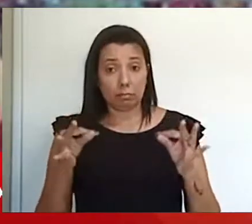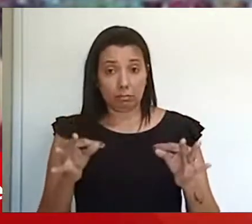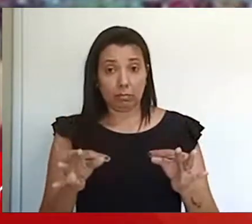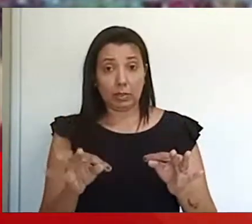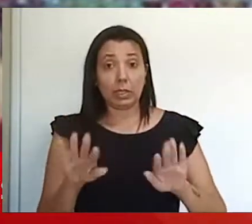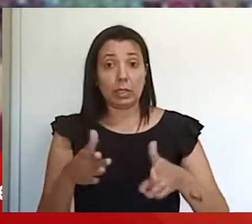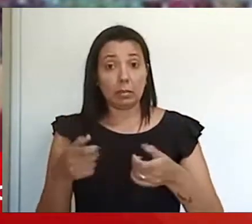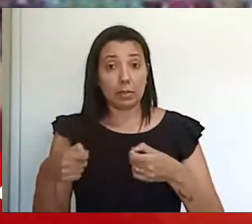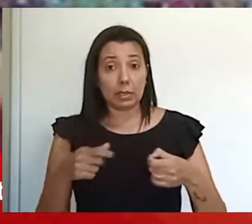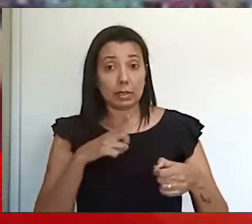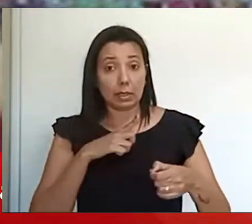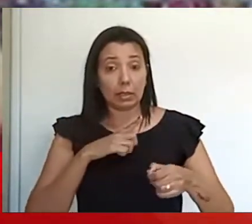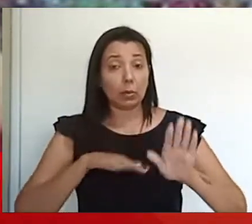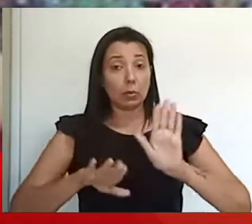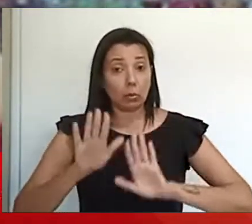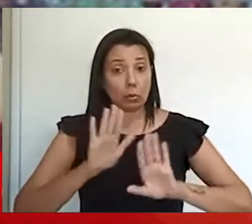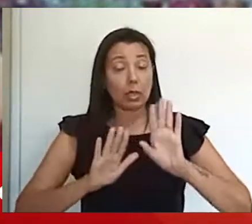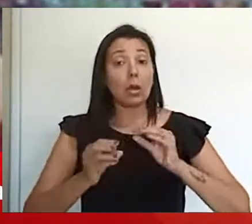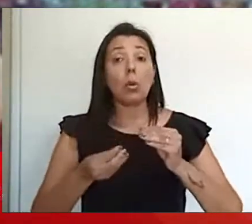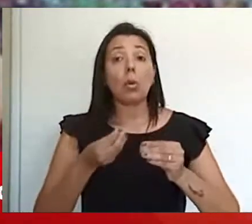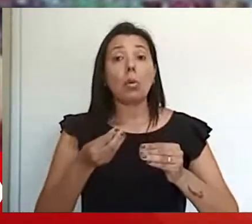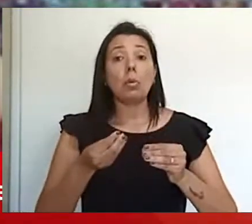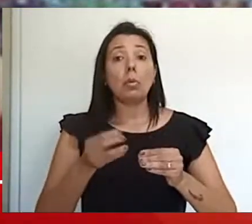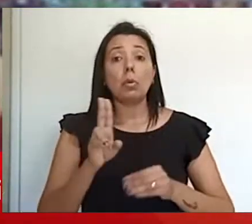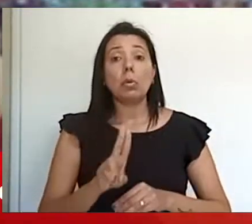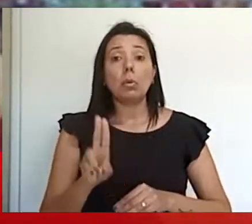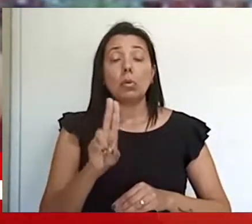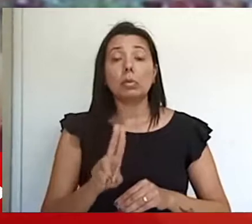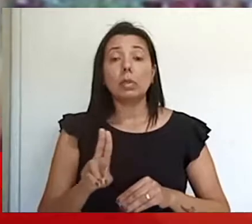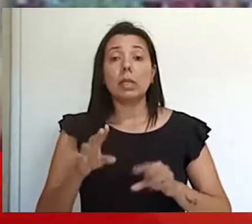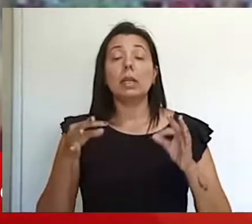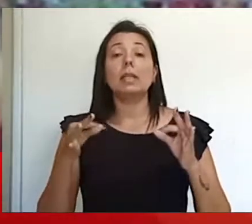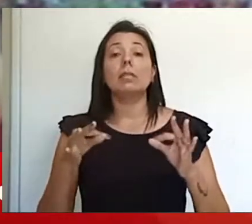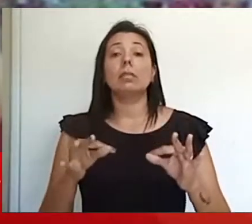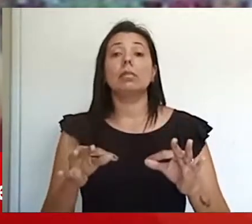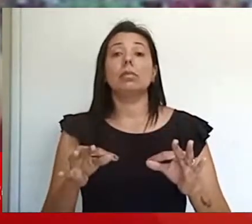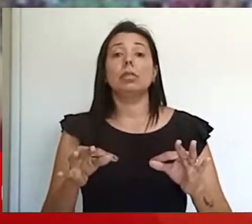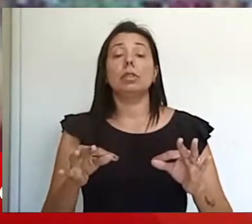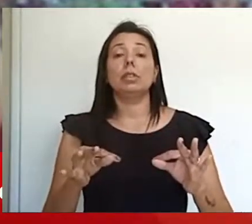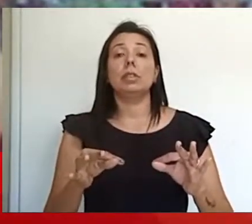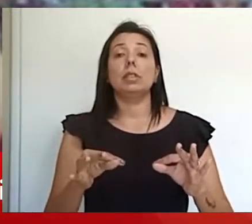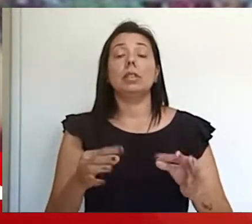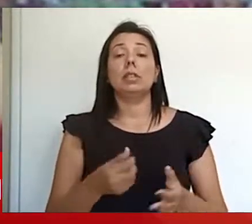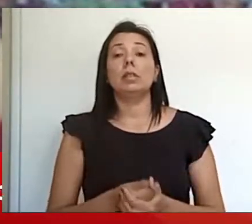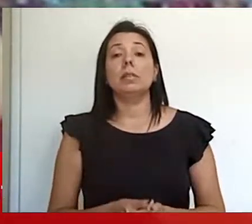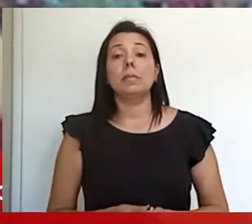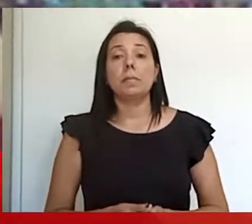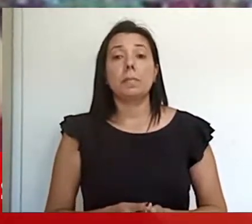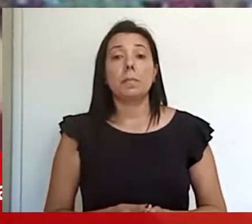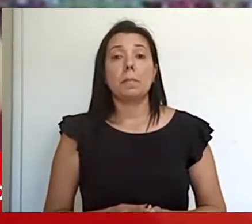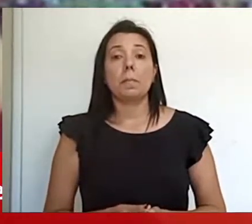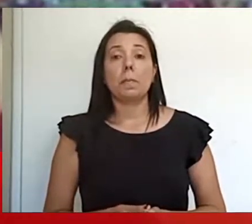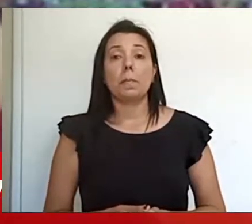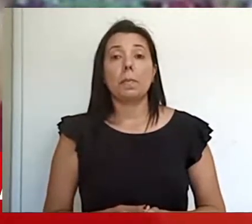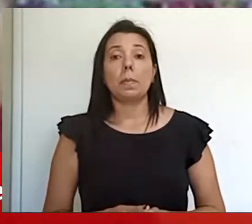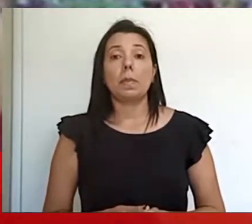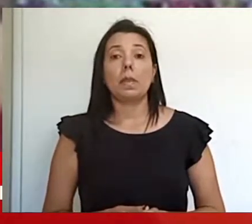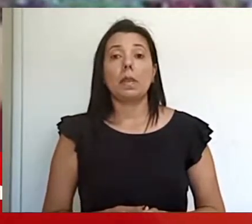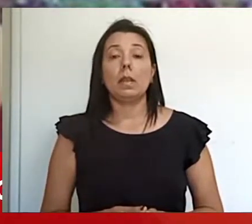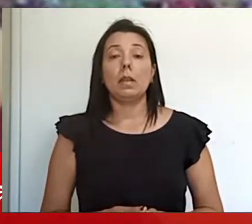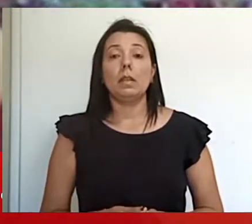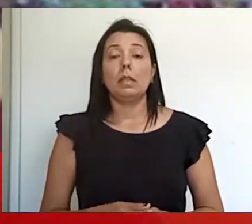cuidado. Como é que nós vamos usar a tecnologia a favor da emancipação humana, vamos dizer assim? É o